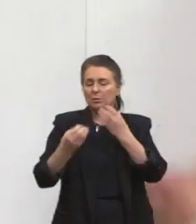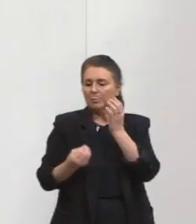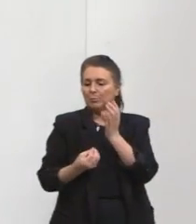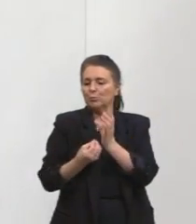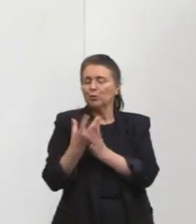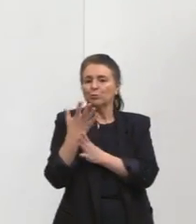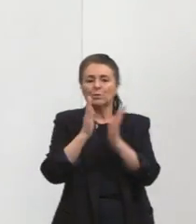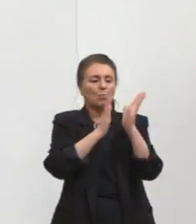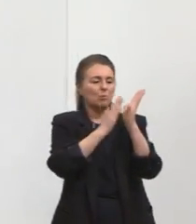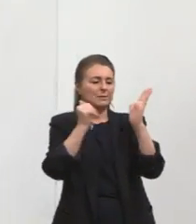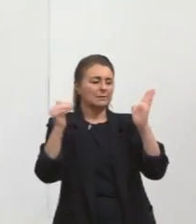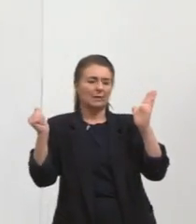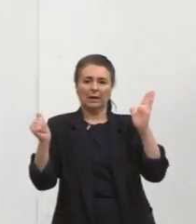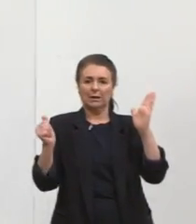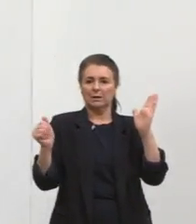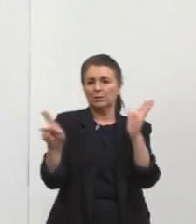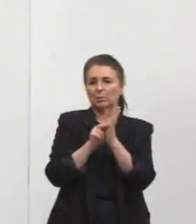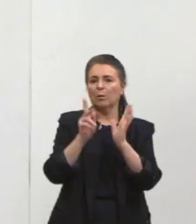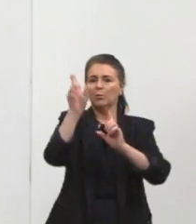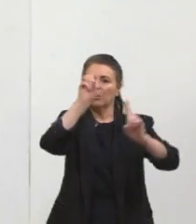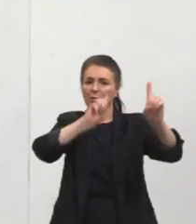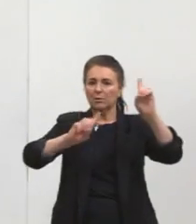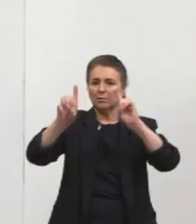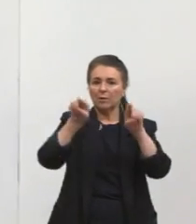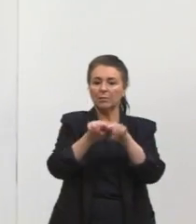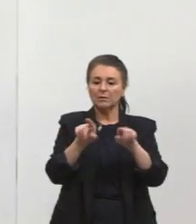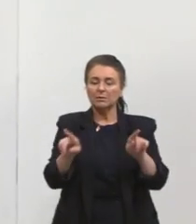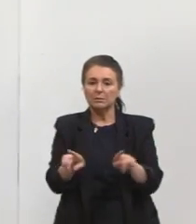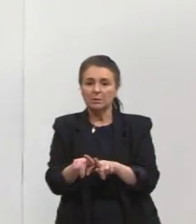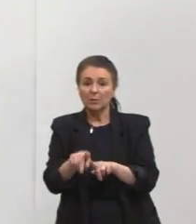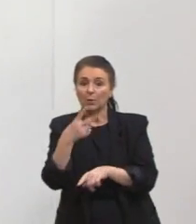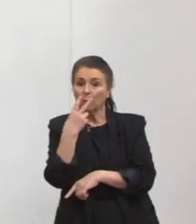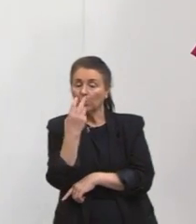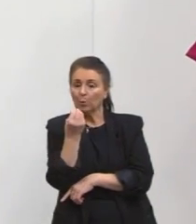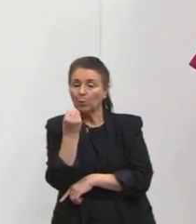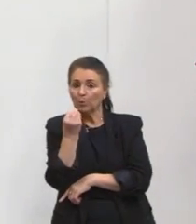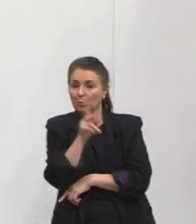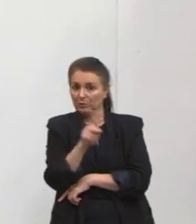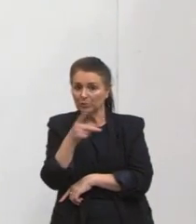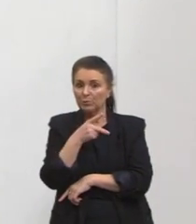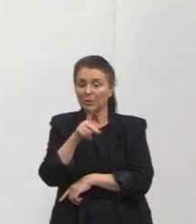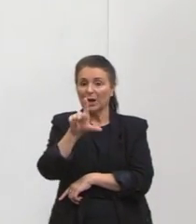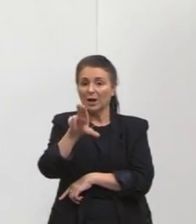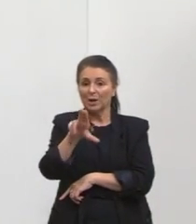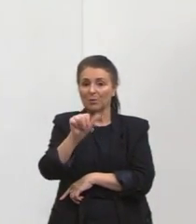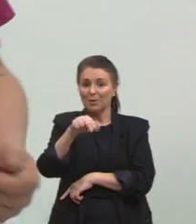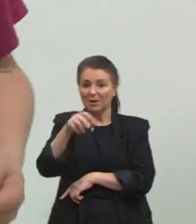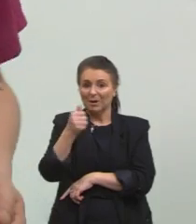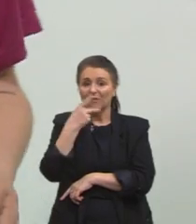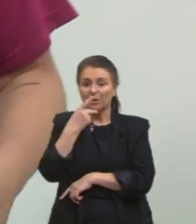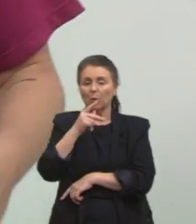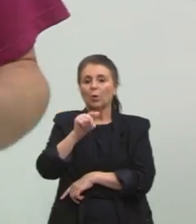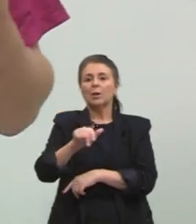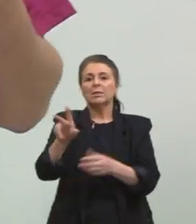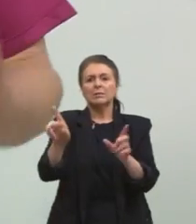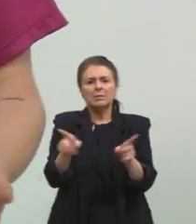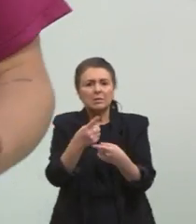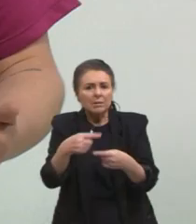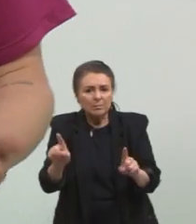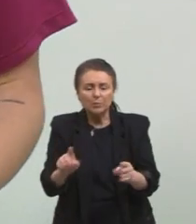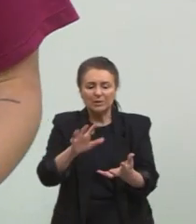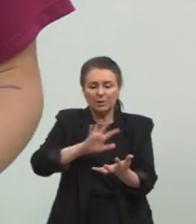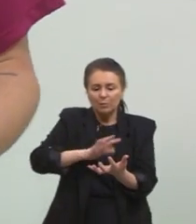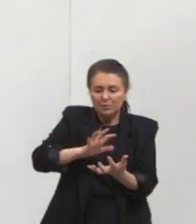estética e do carnaval Mas também de como a professora Luana que colocou lembrar da música né lembrar do Samba lembrar